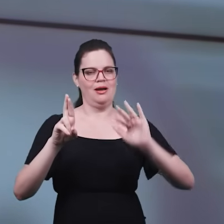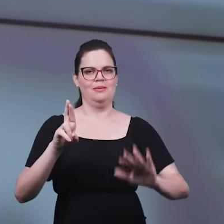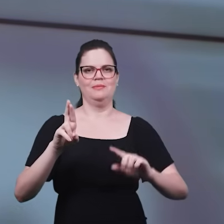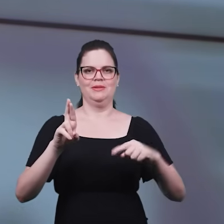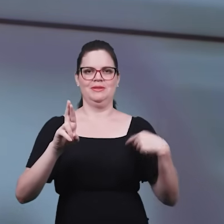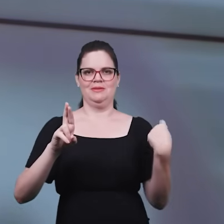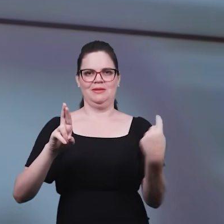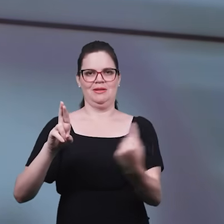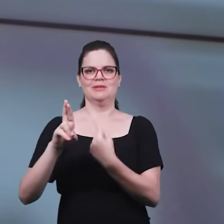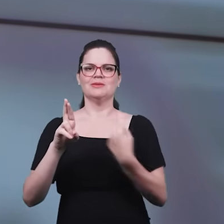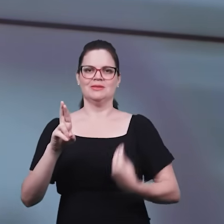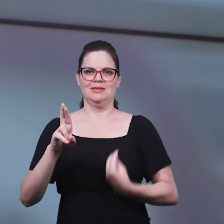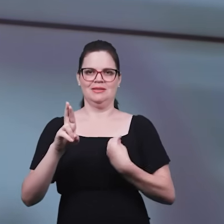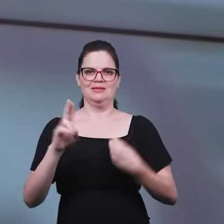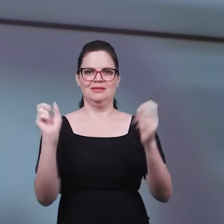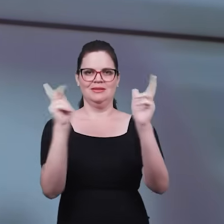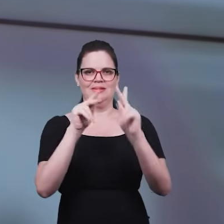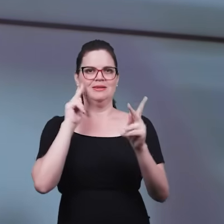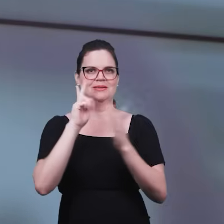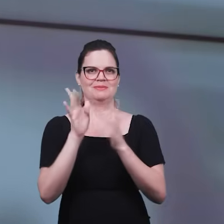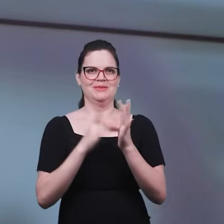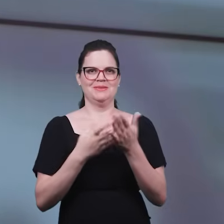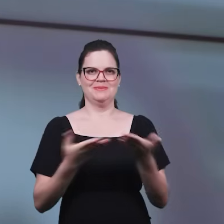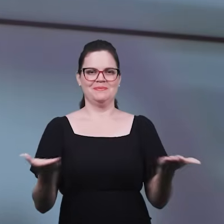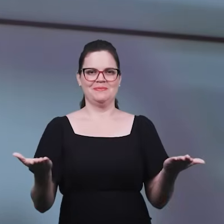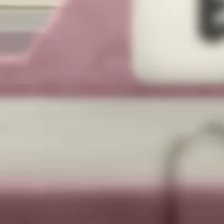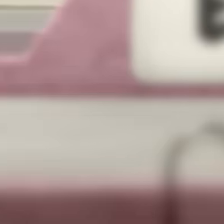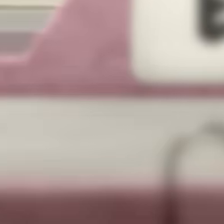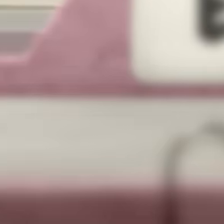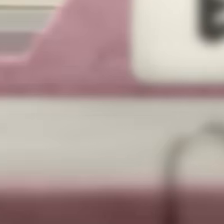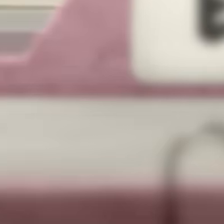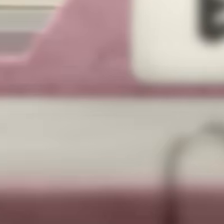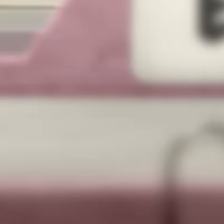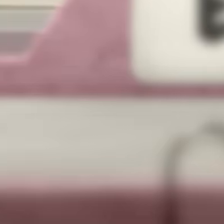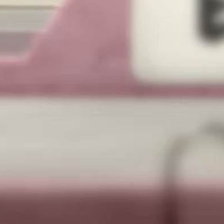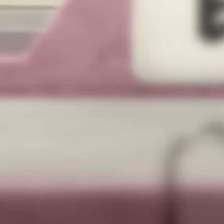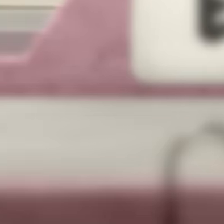grandemente nesta organização. A paz do Senhor Jesus.